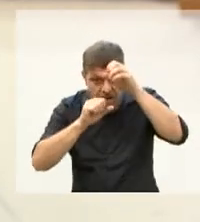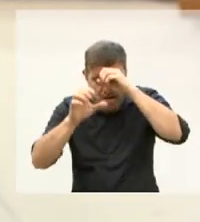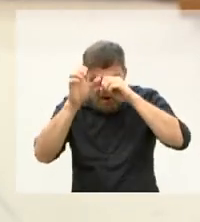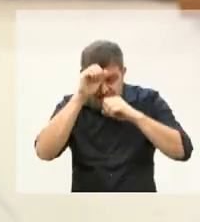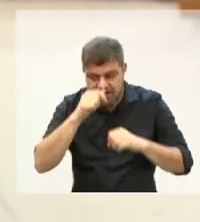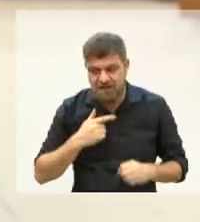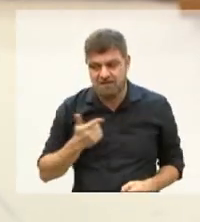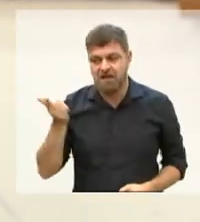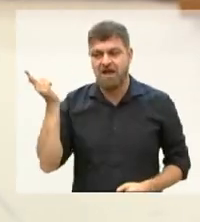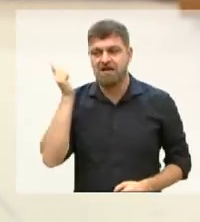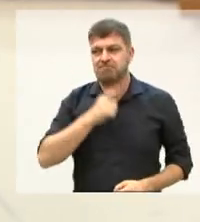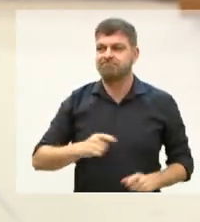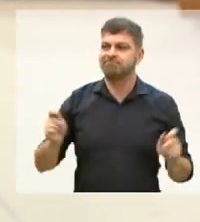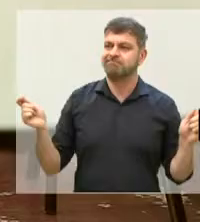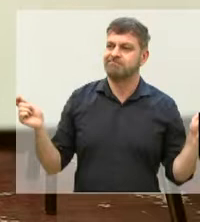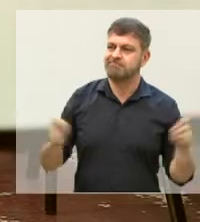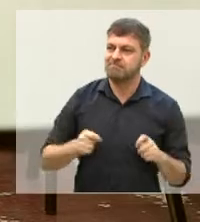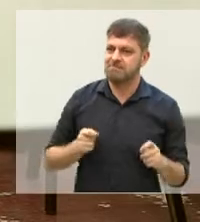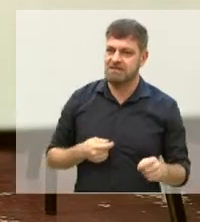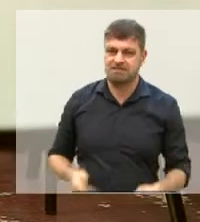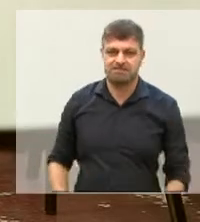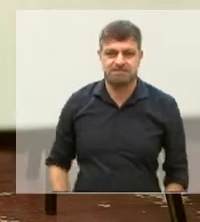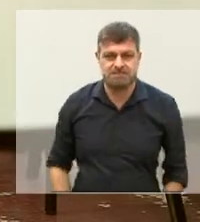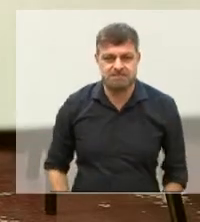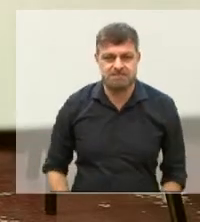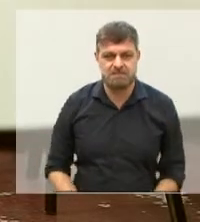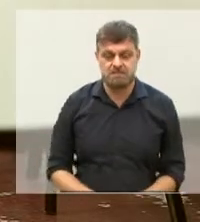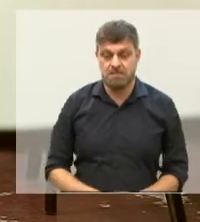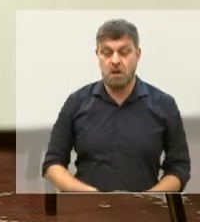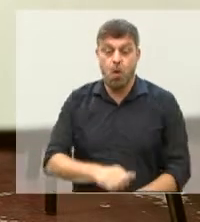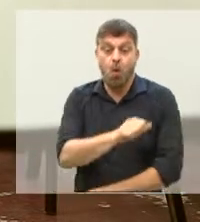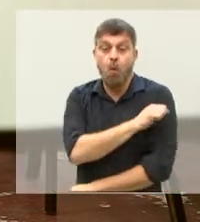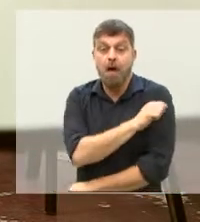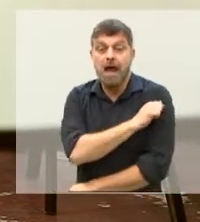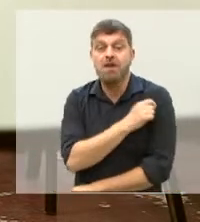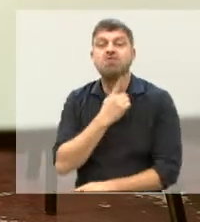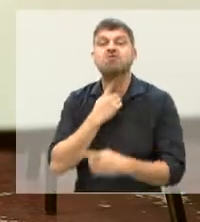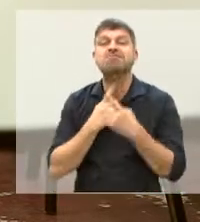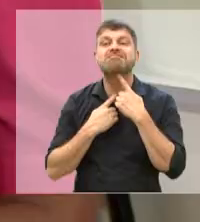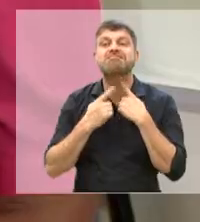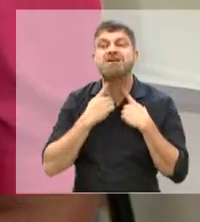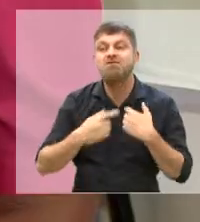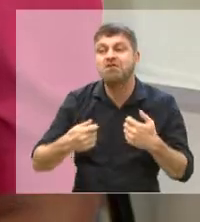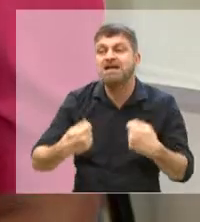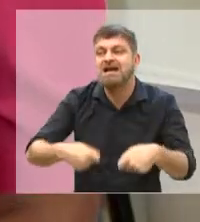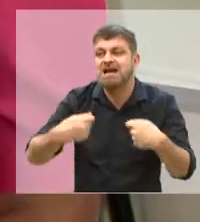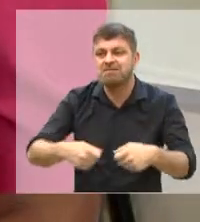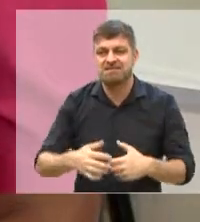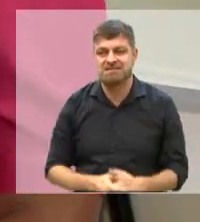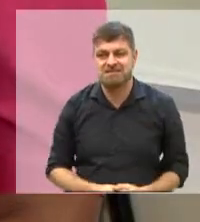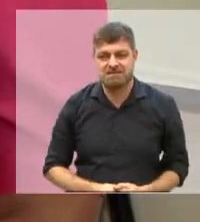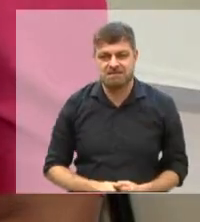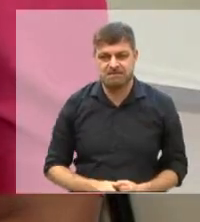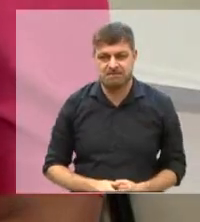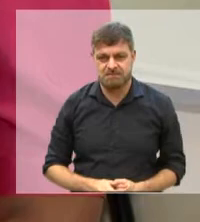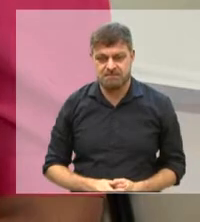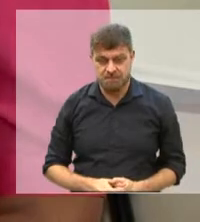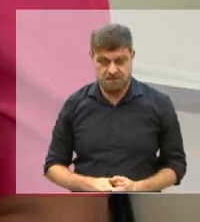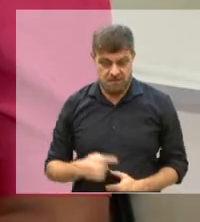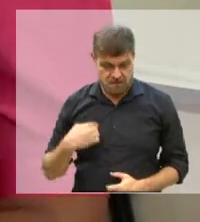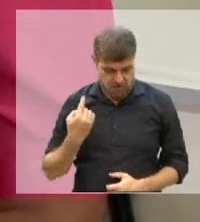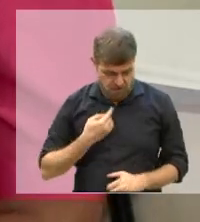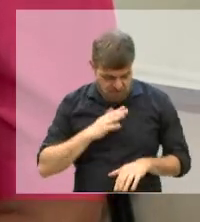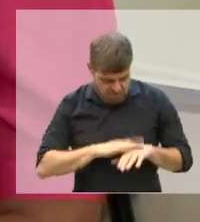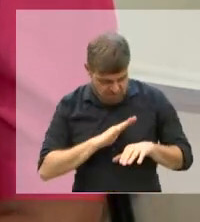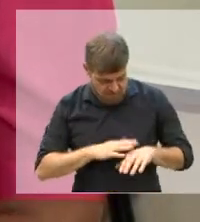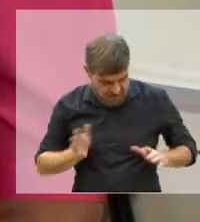feito. Entendeu? Ele vai buscar. E é isso mesmo, Odirce? Até estimular essa